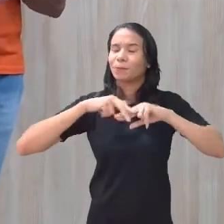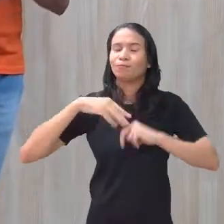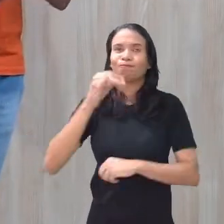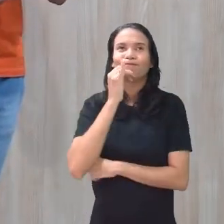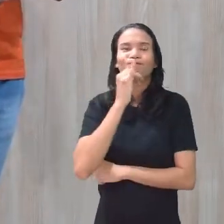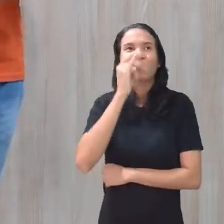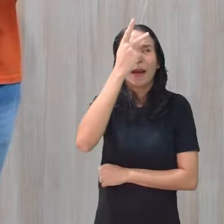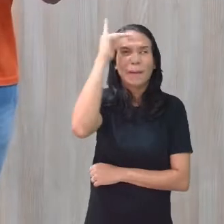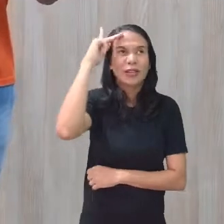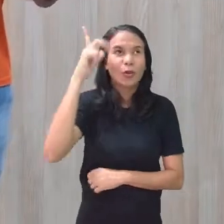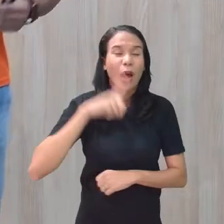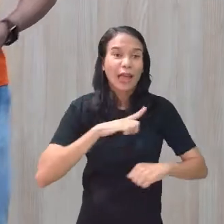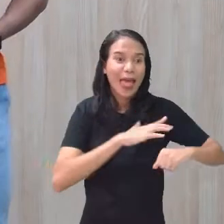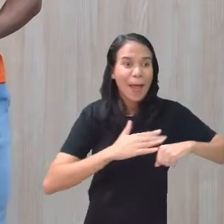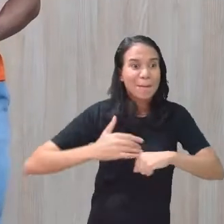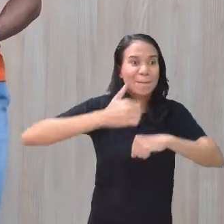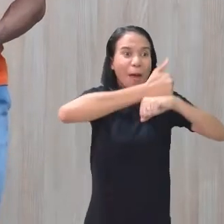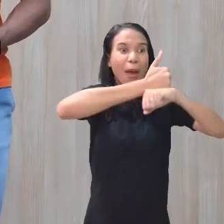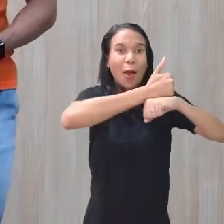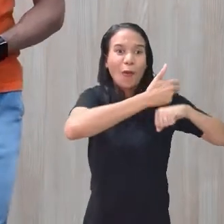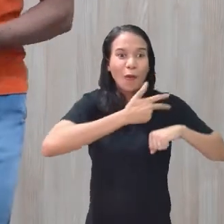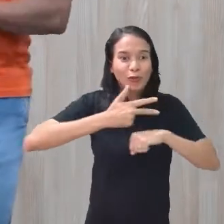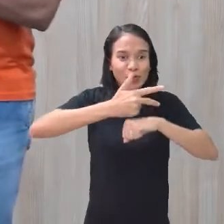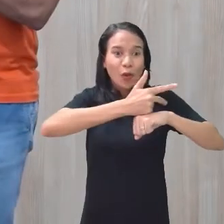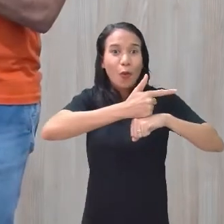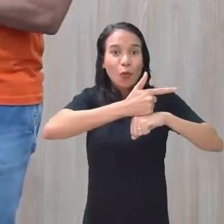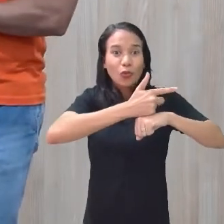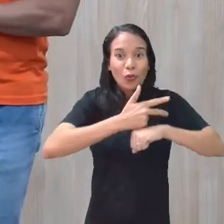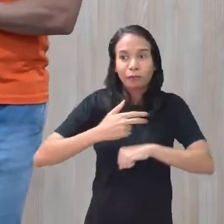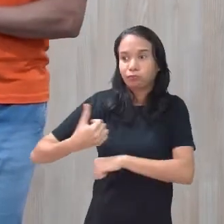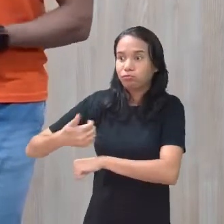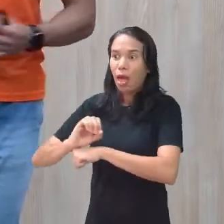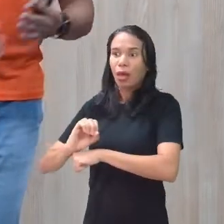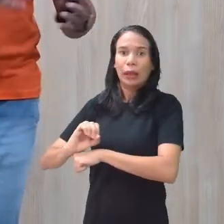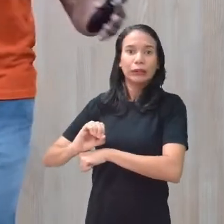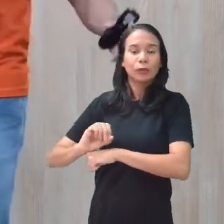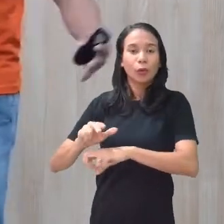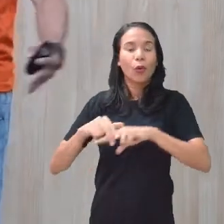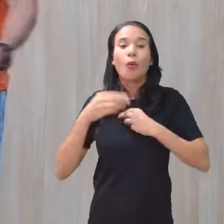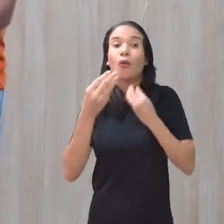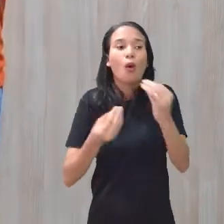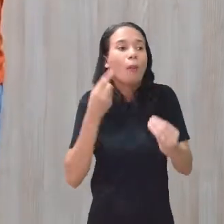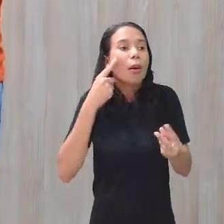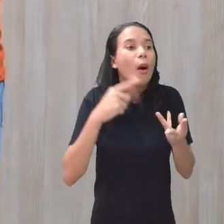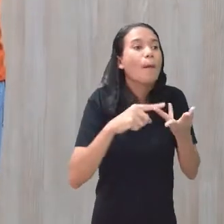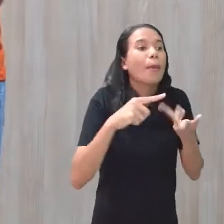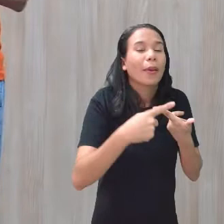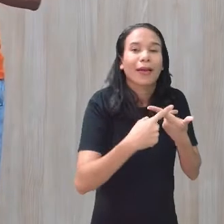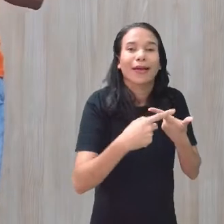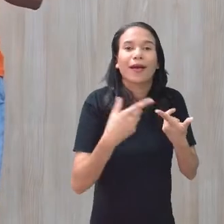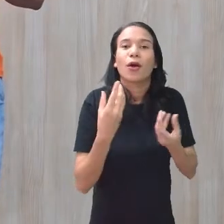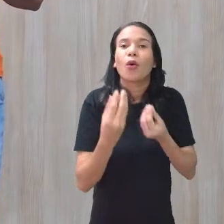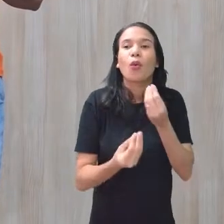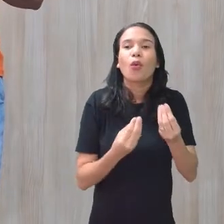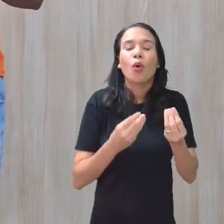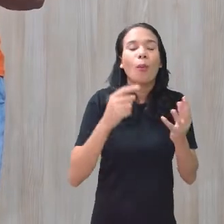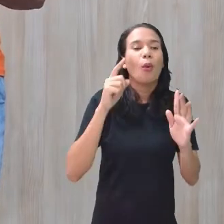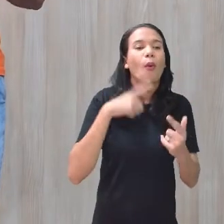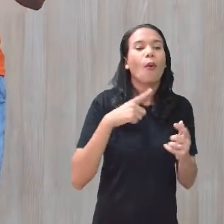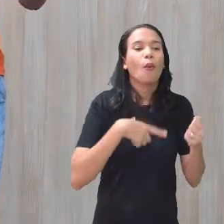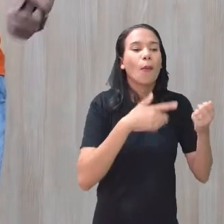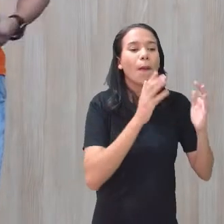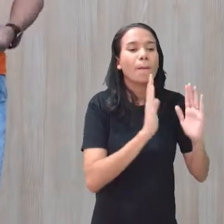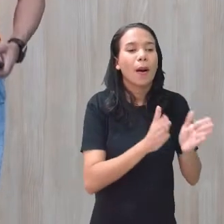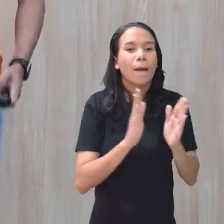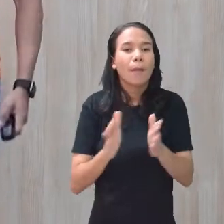que chegou em primeiro lugar, em segundo lugar, em 10º lugar, eles começaram a ordenar